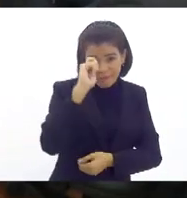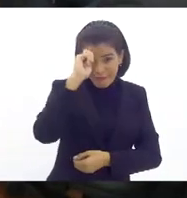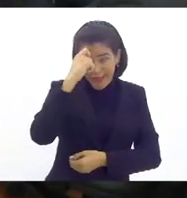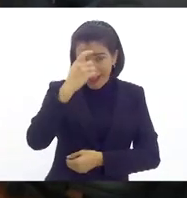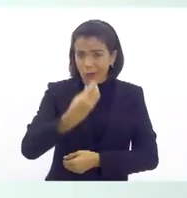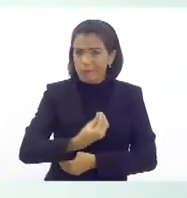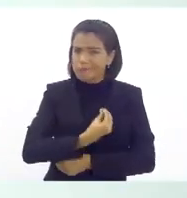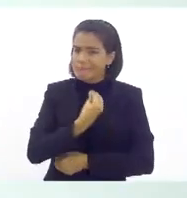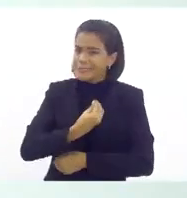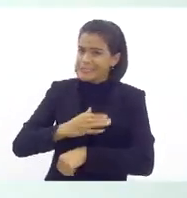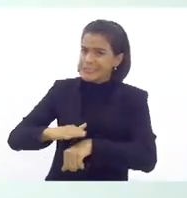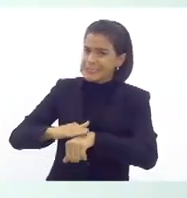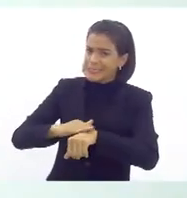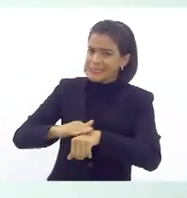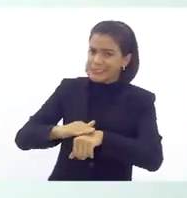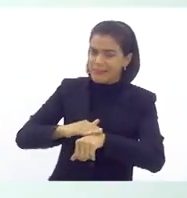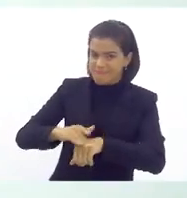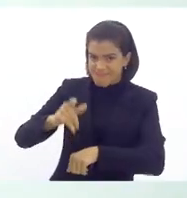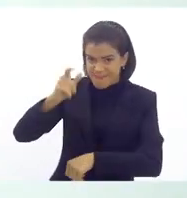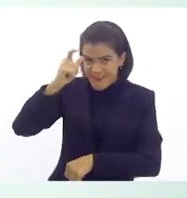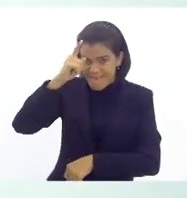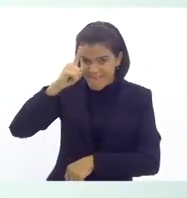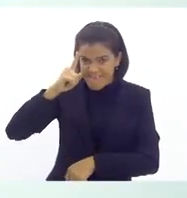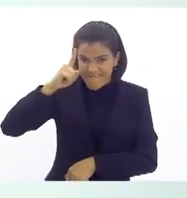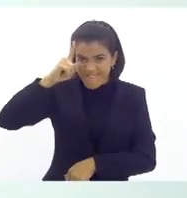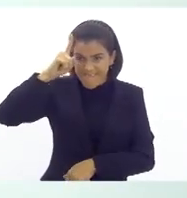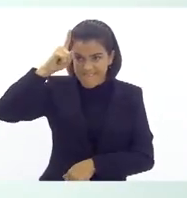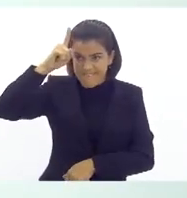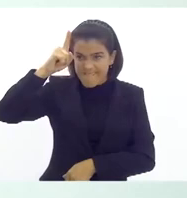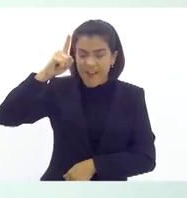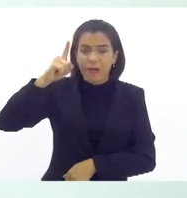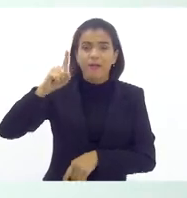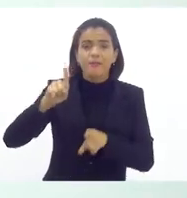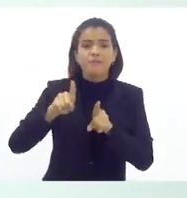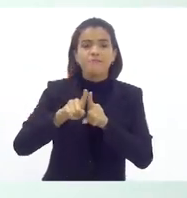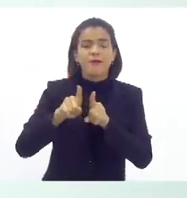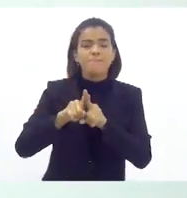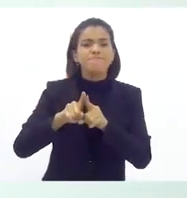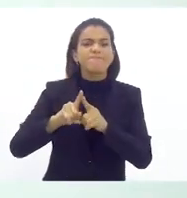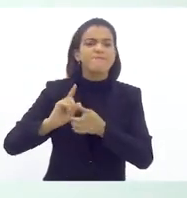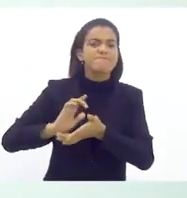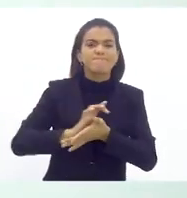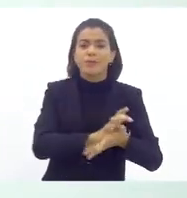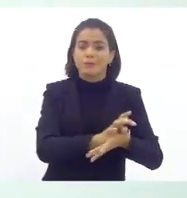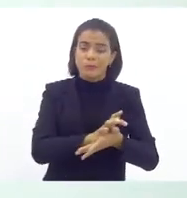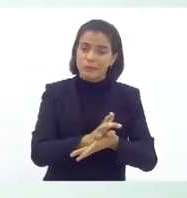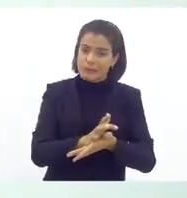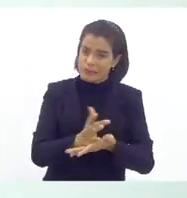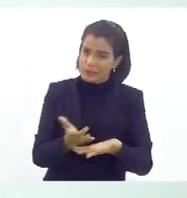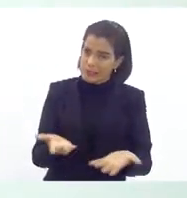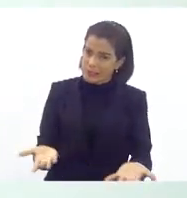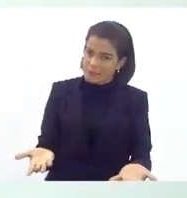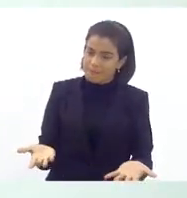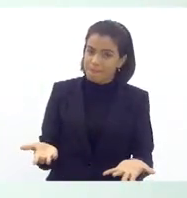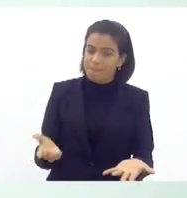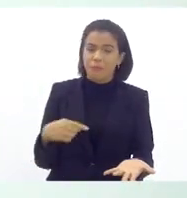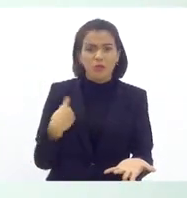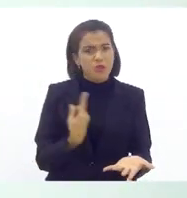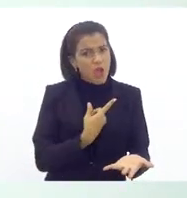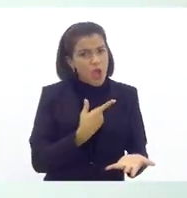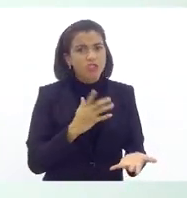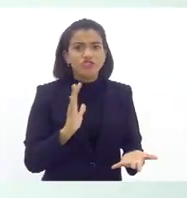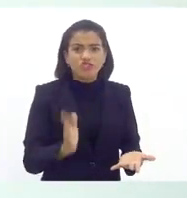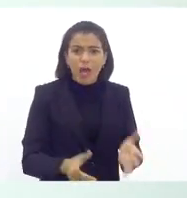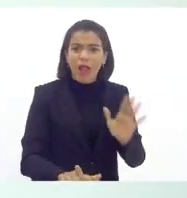pela demonização, pelo escárnio, é uma coisa absurda. Nós temos uma lei